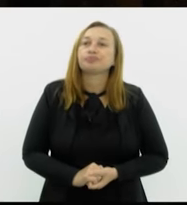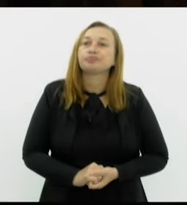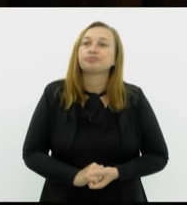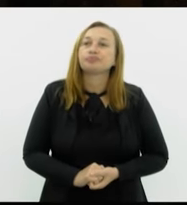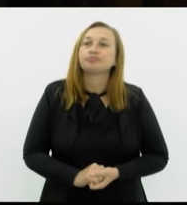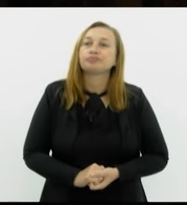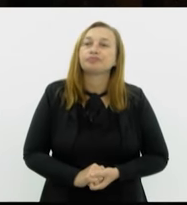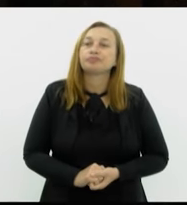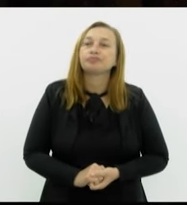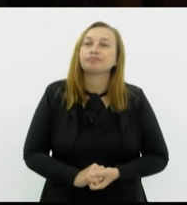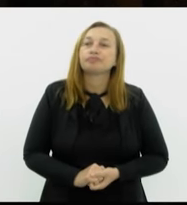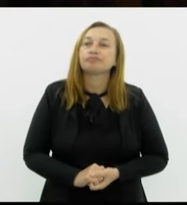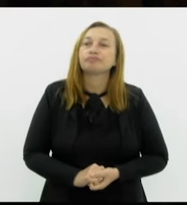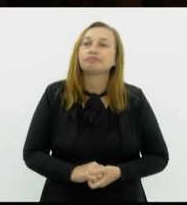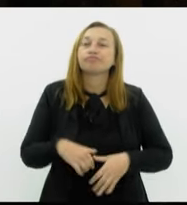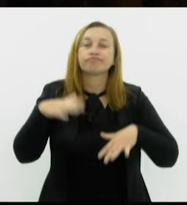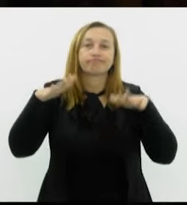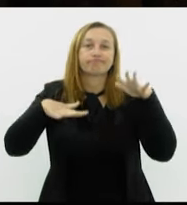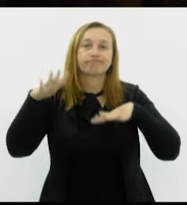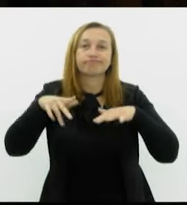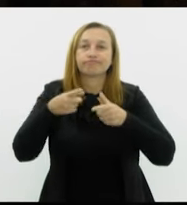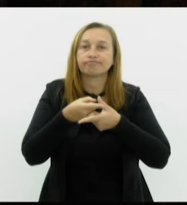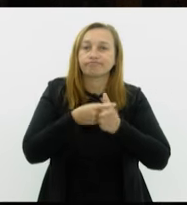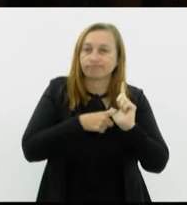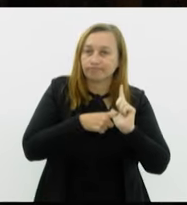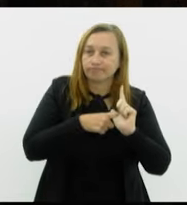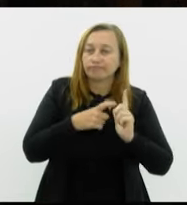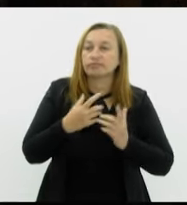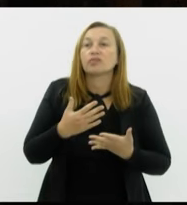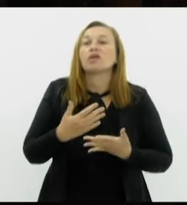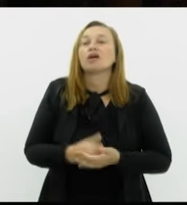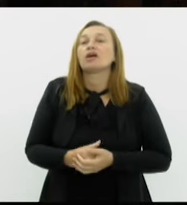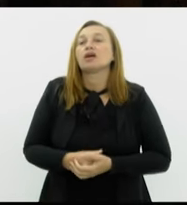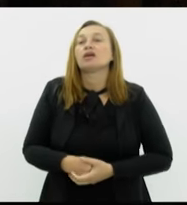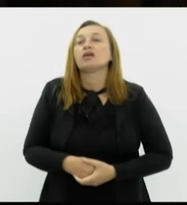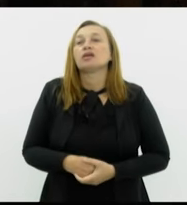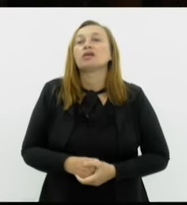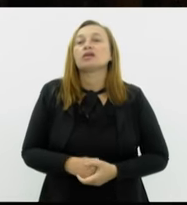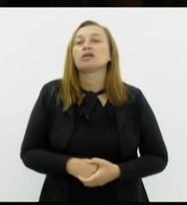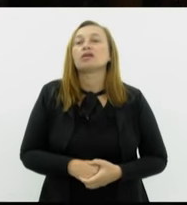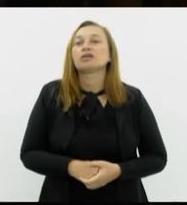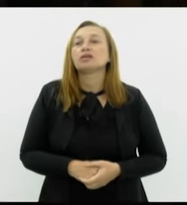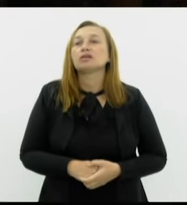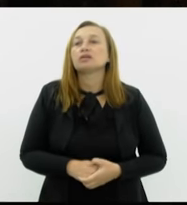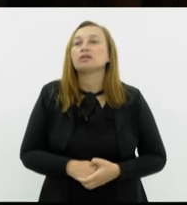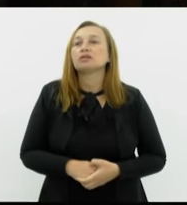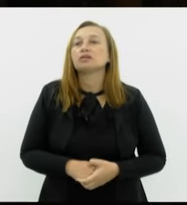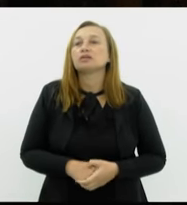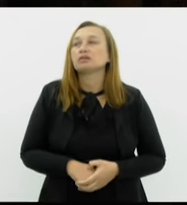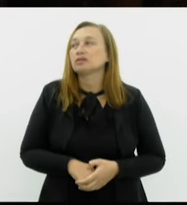Que independe da dívida. E, basicamente, em função